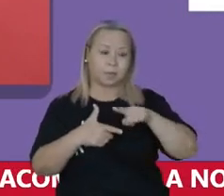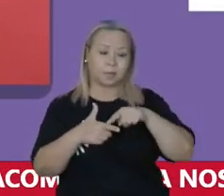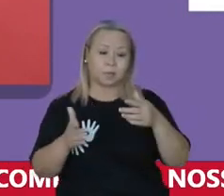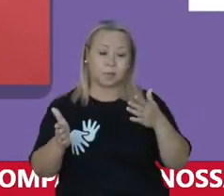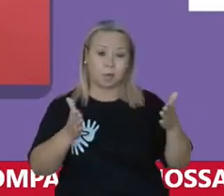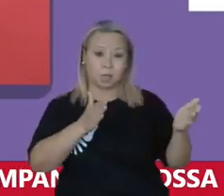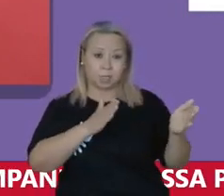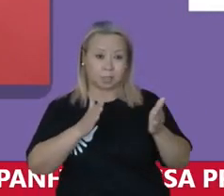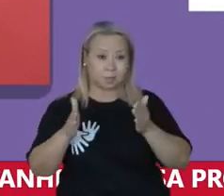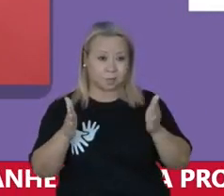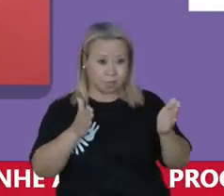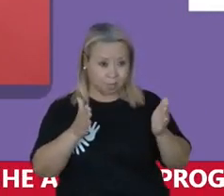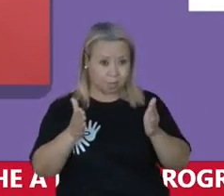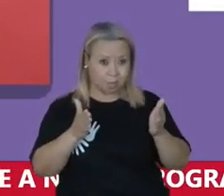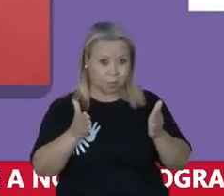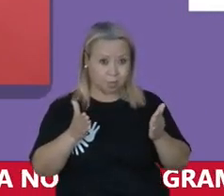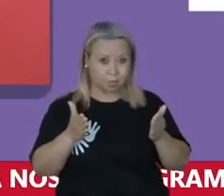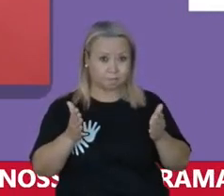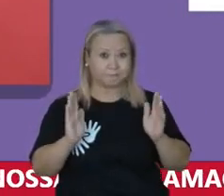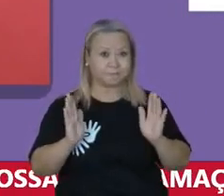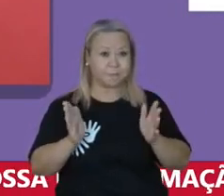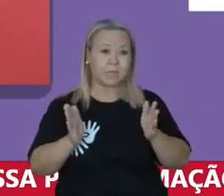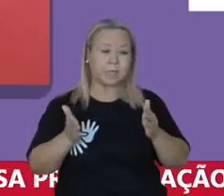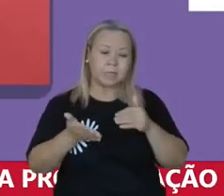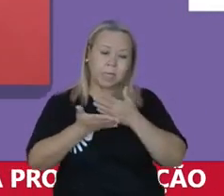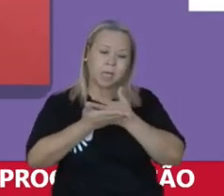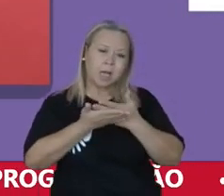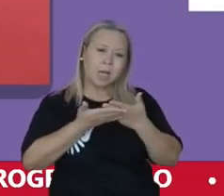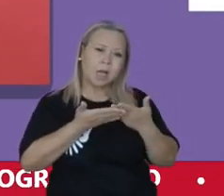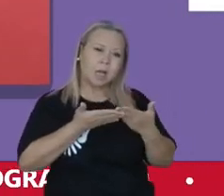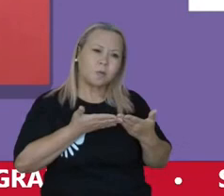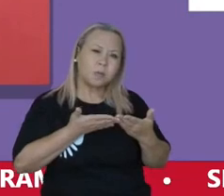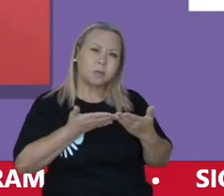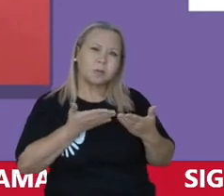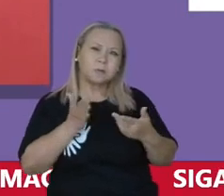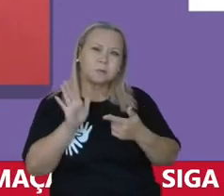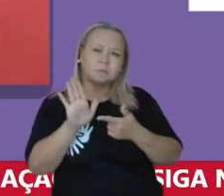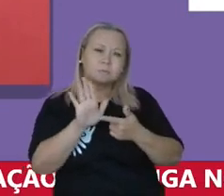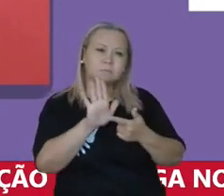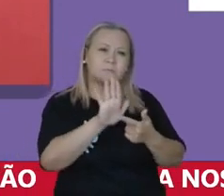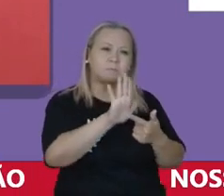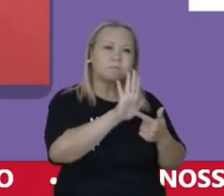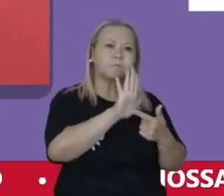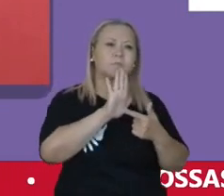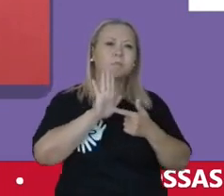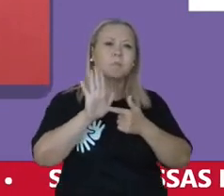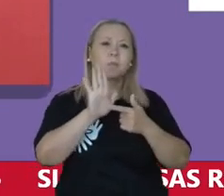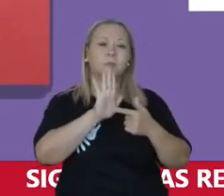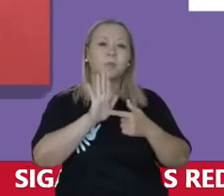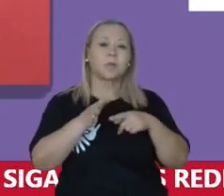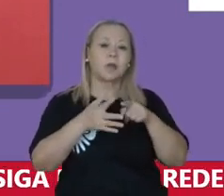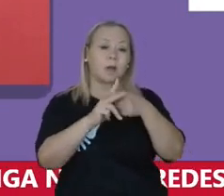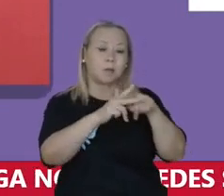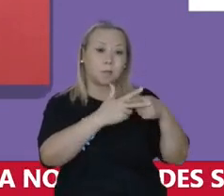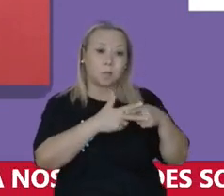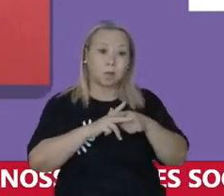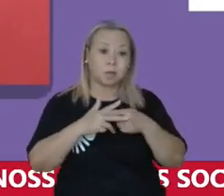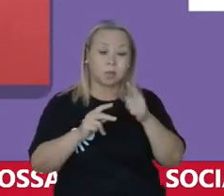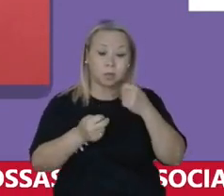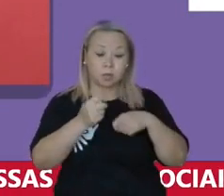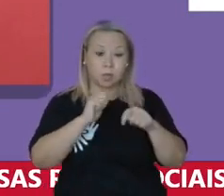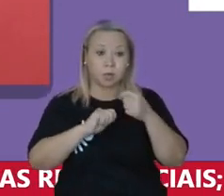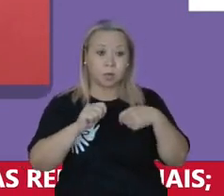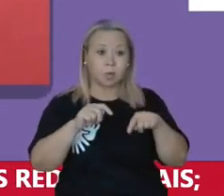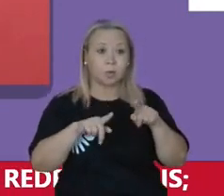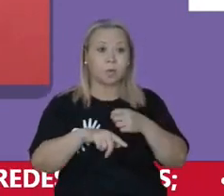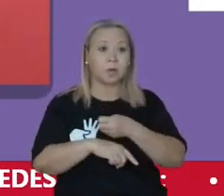foi um período que já começou a se expressar, tanto pelos ajustes econômicos,